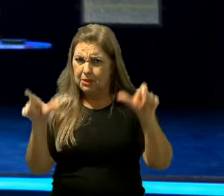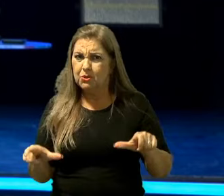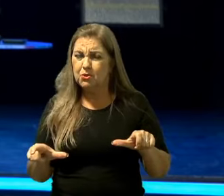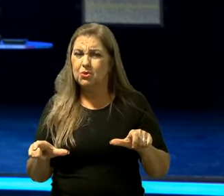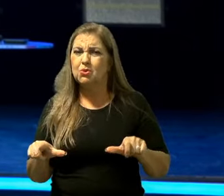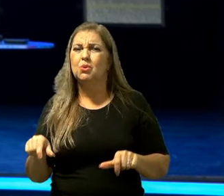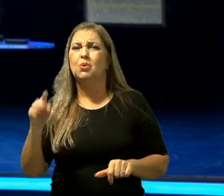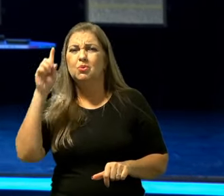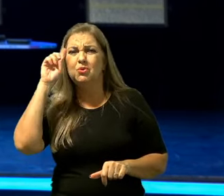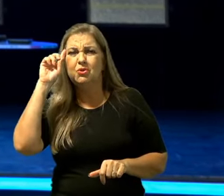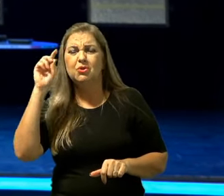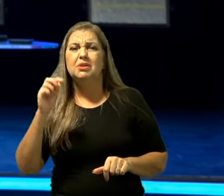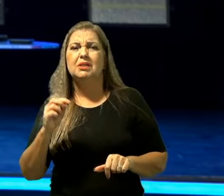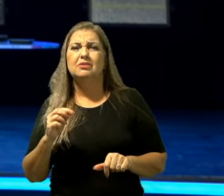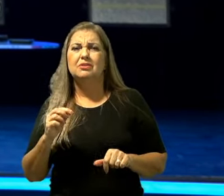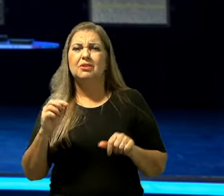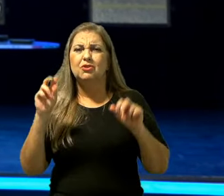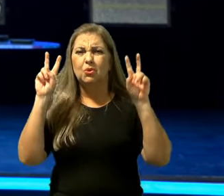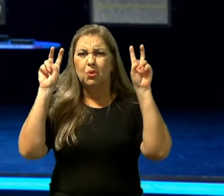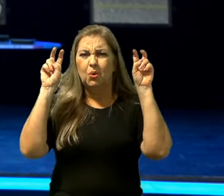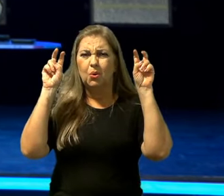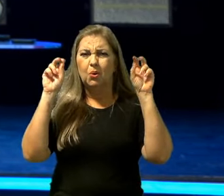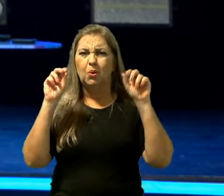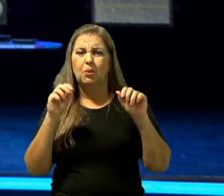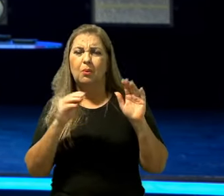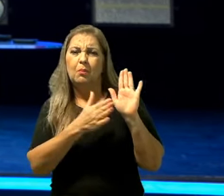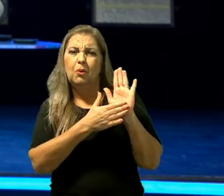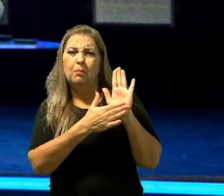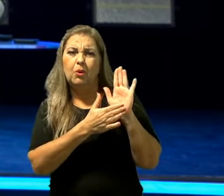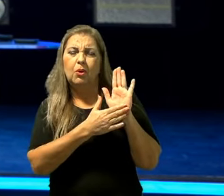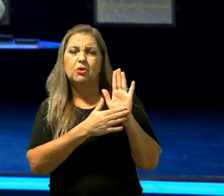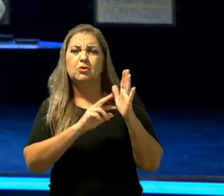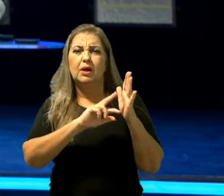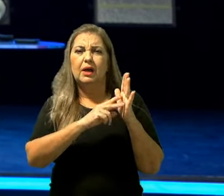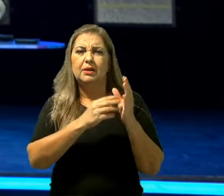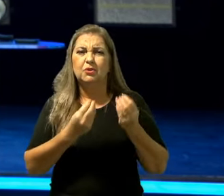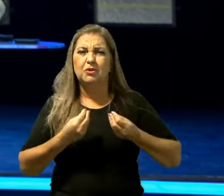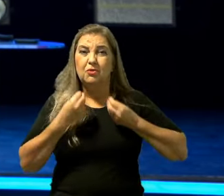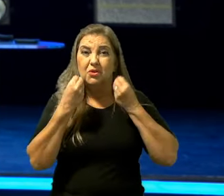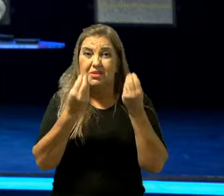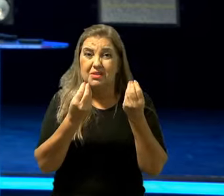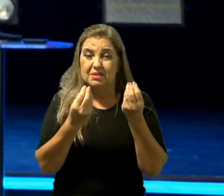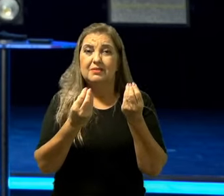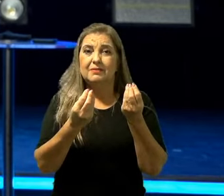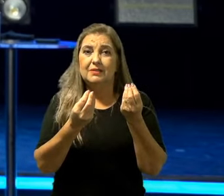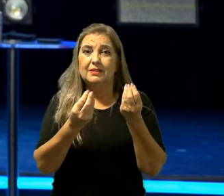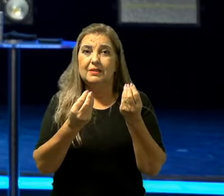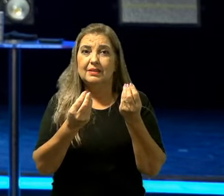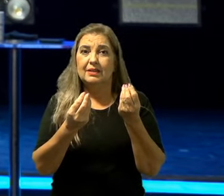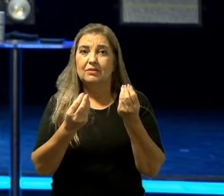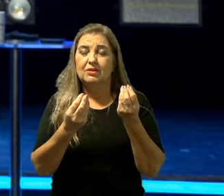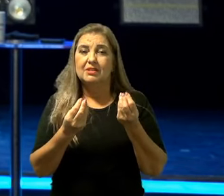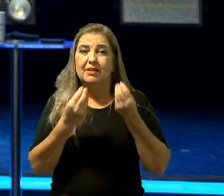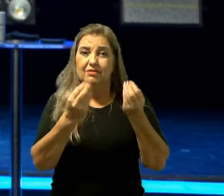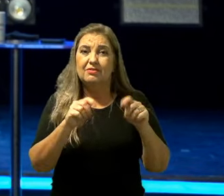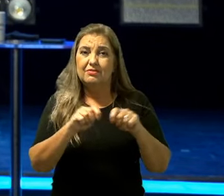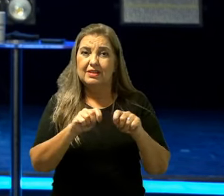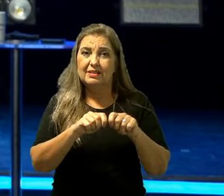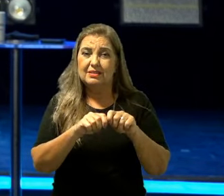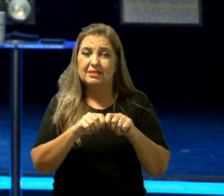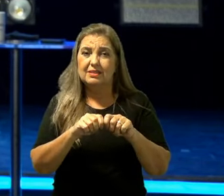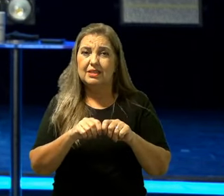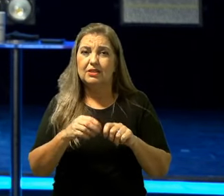vez definiu o propósito como sendo aquilo em que você vai ocupar a sua vida inteira